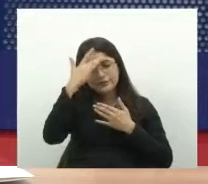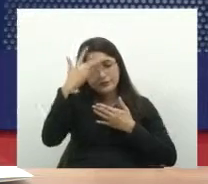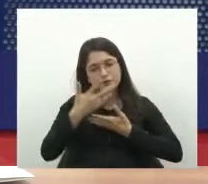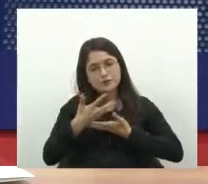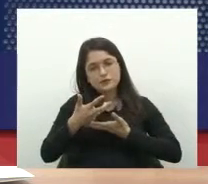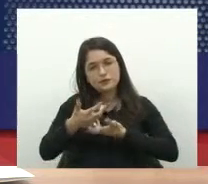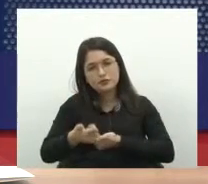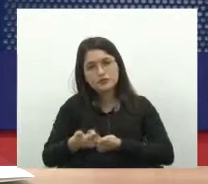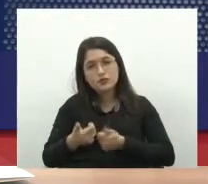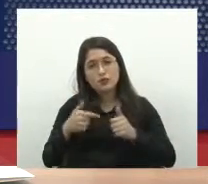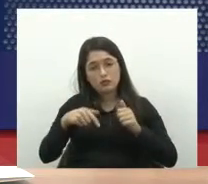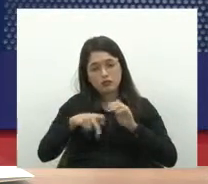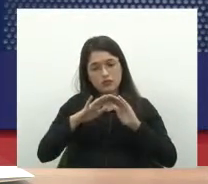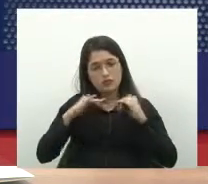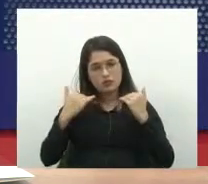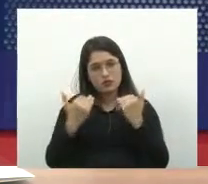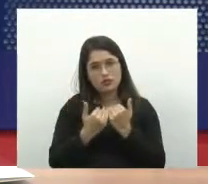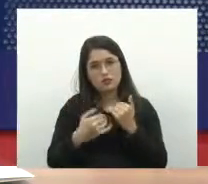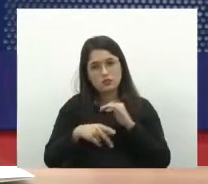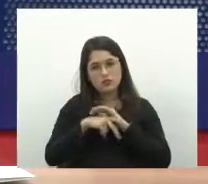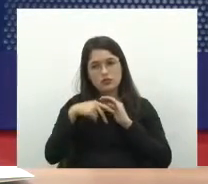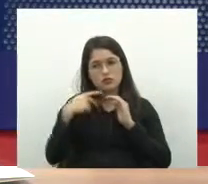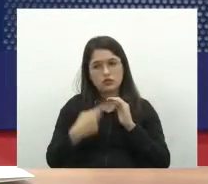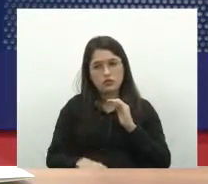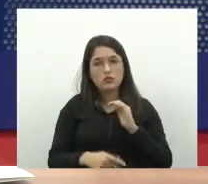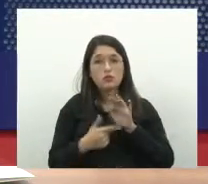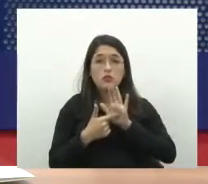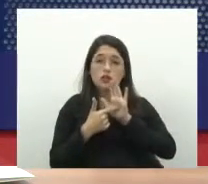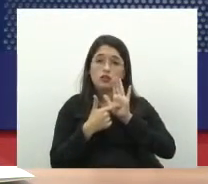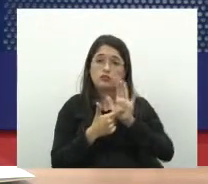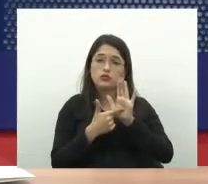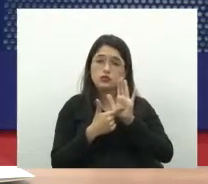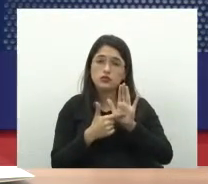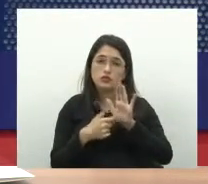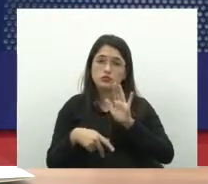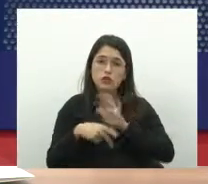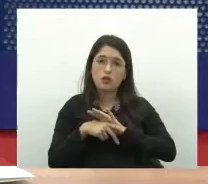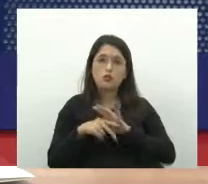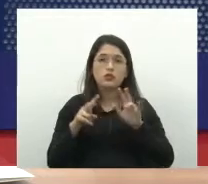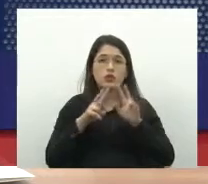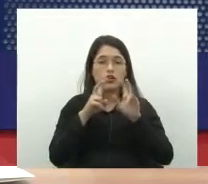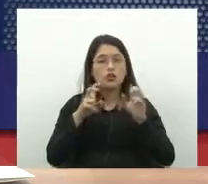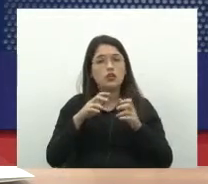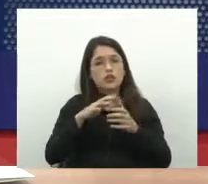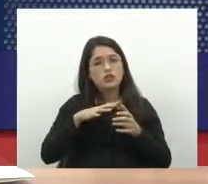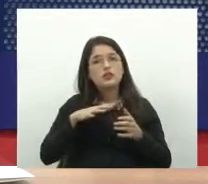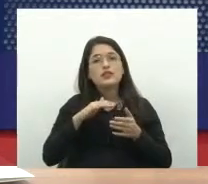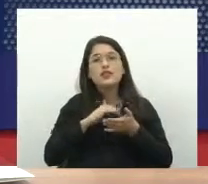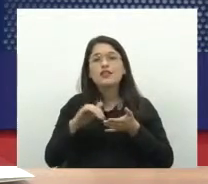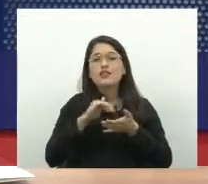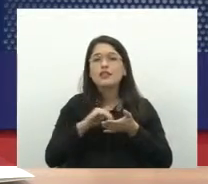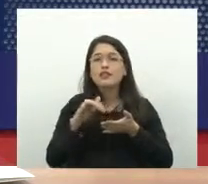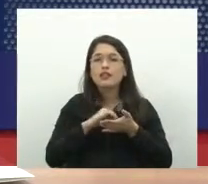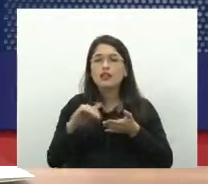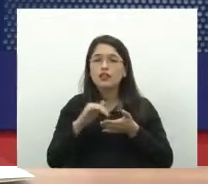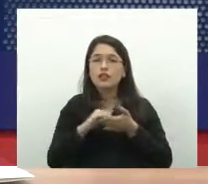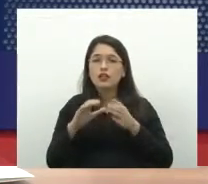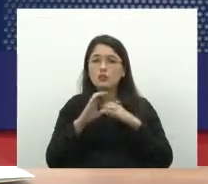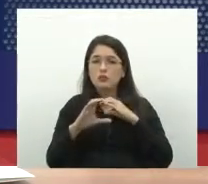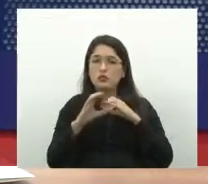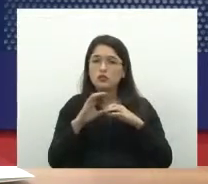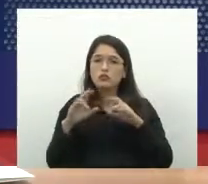apresentar a parte que cabe à Secretaria de Comunicação sobre a Lei Orçamentária